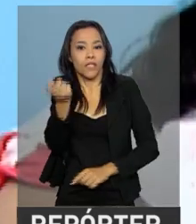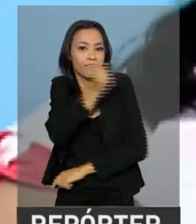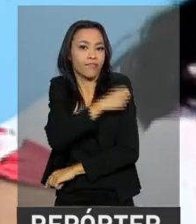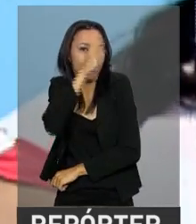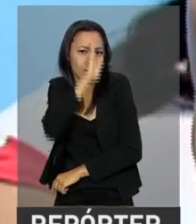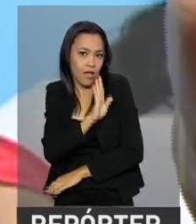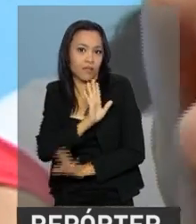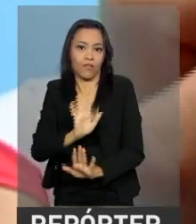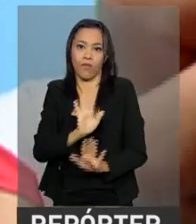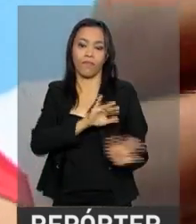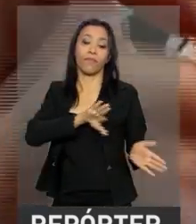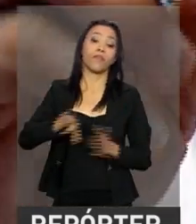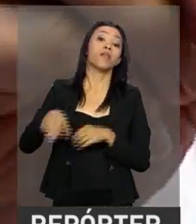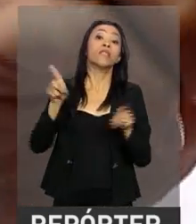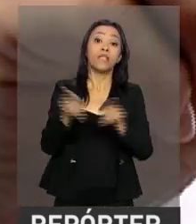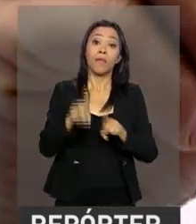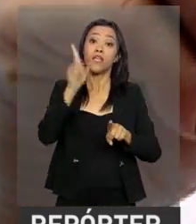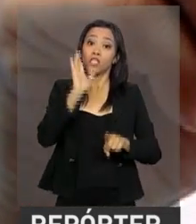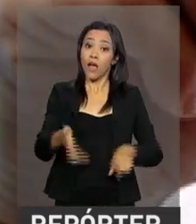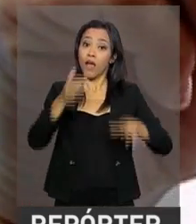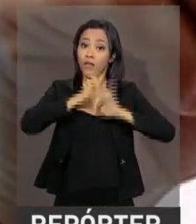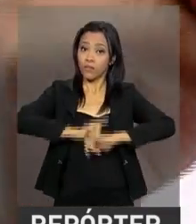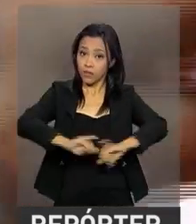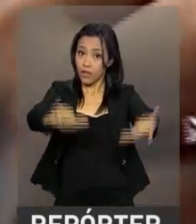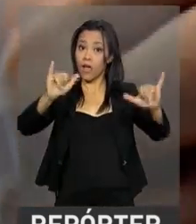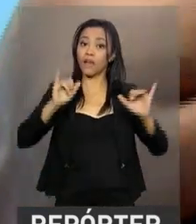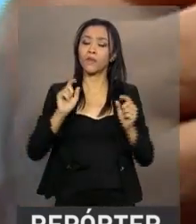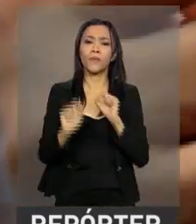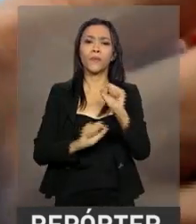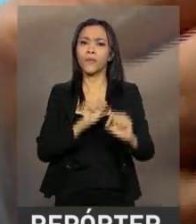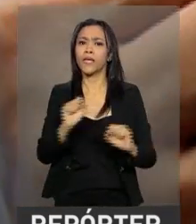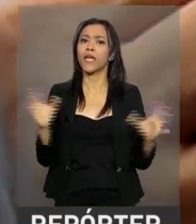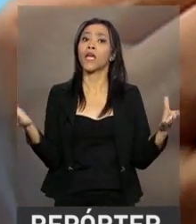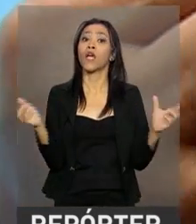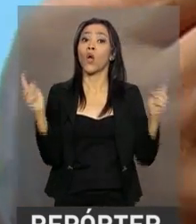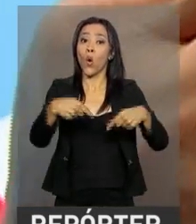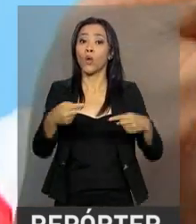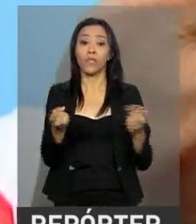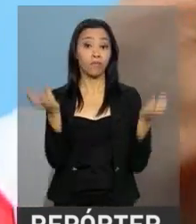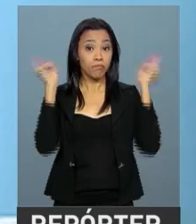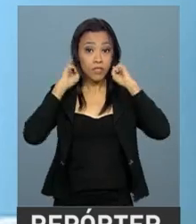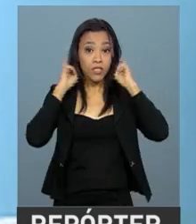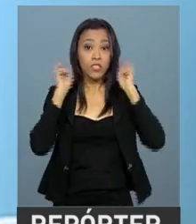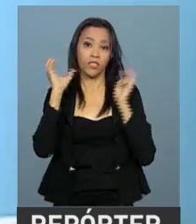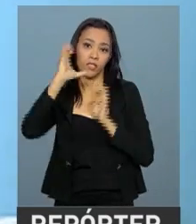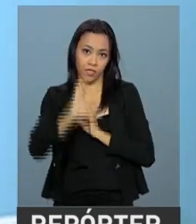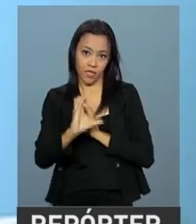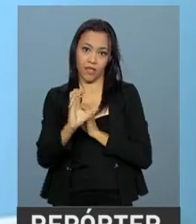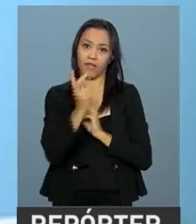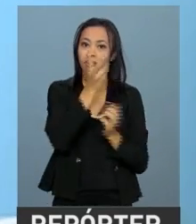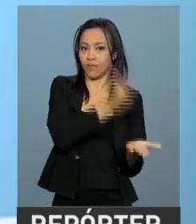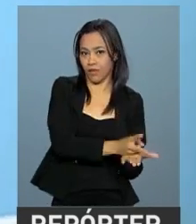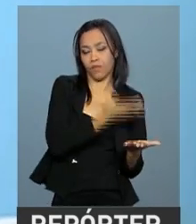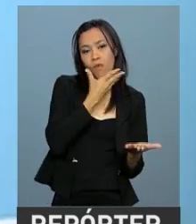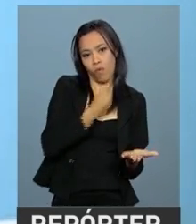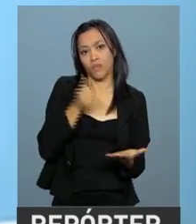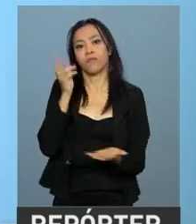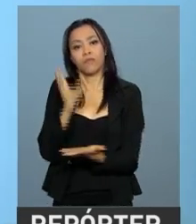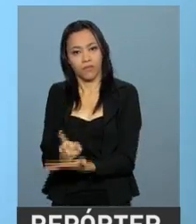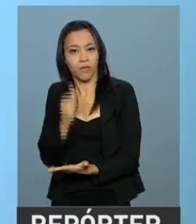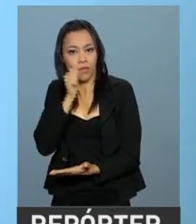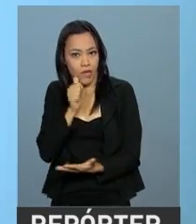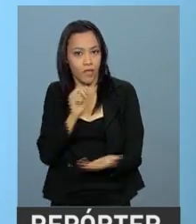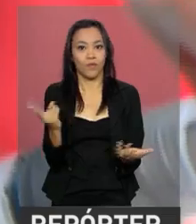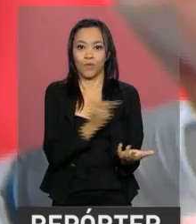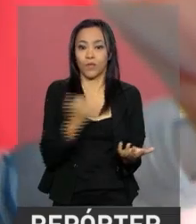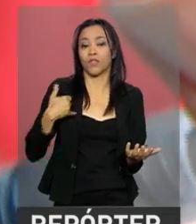graça. Também foi anunciada a ampliação da vacinação contra a meningite C para adolescentes de ambos os sexos de 12 e